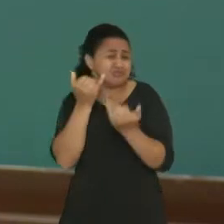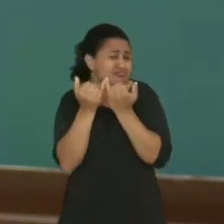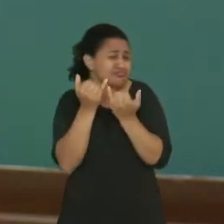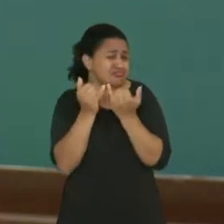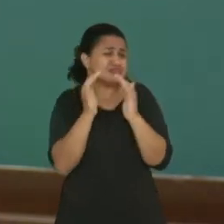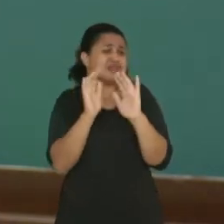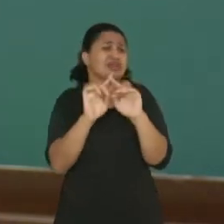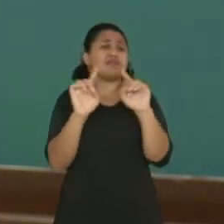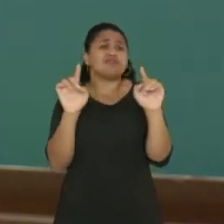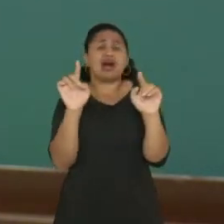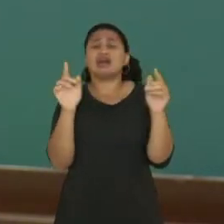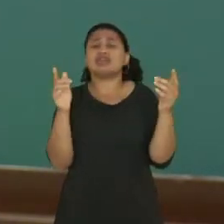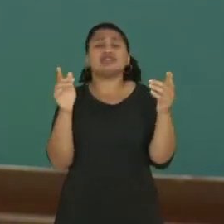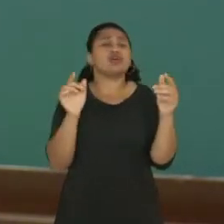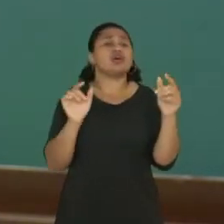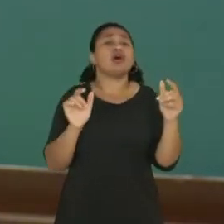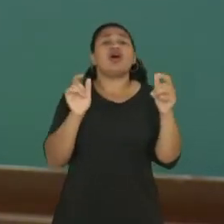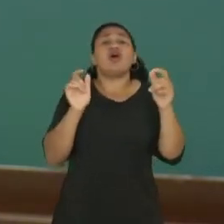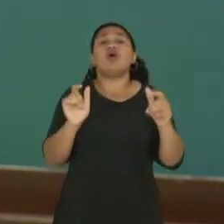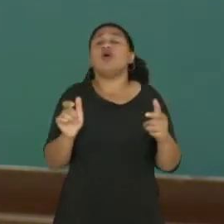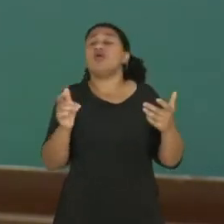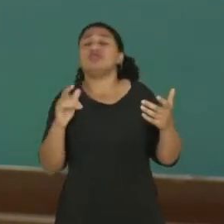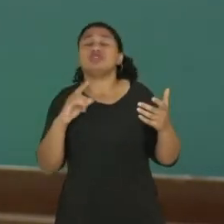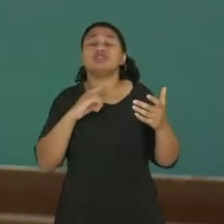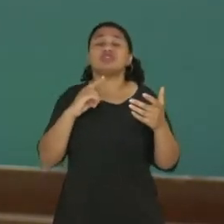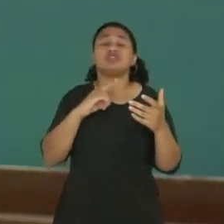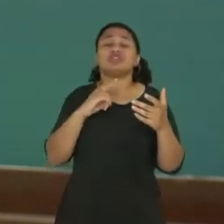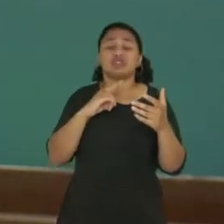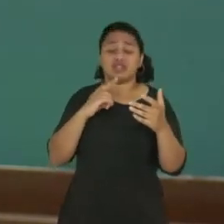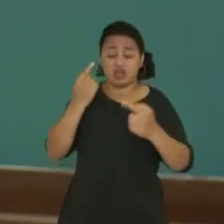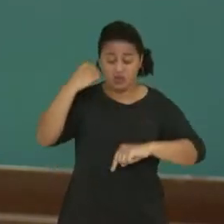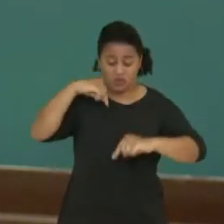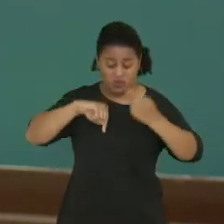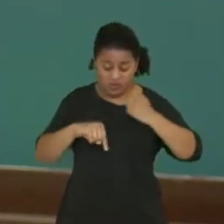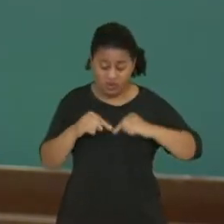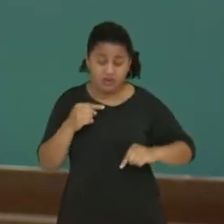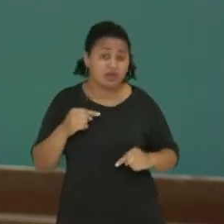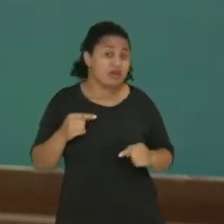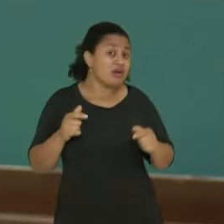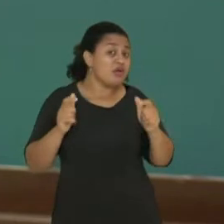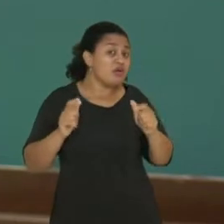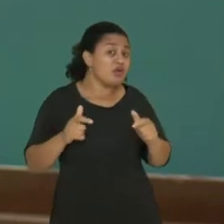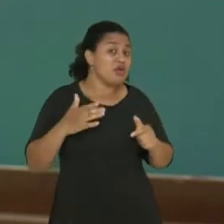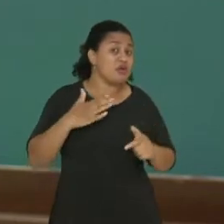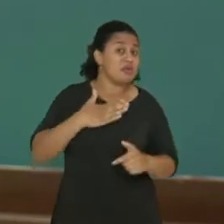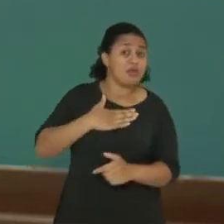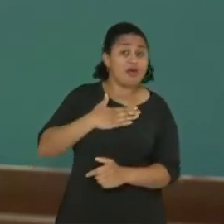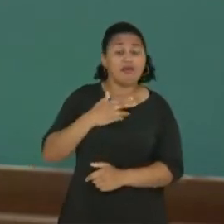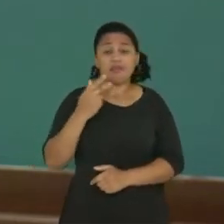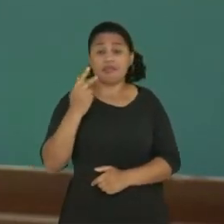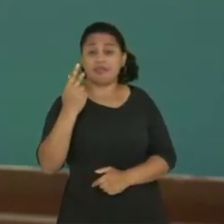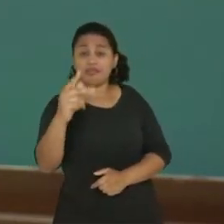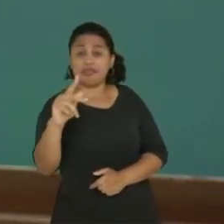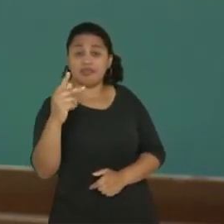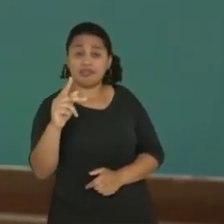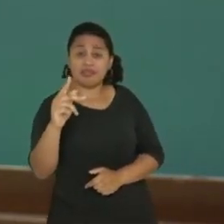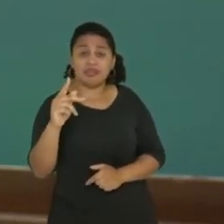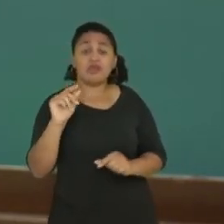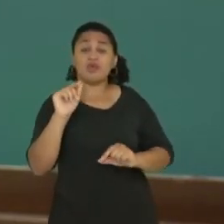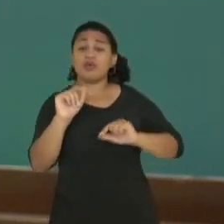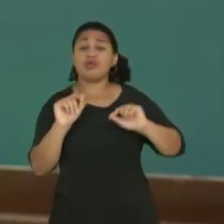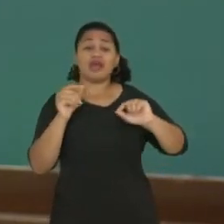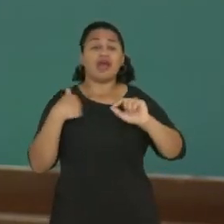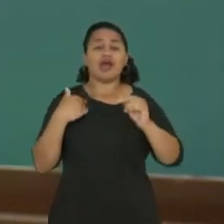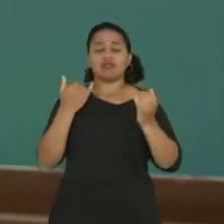Mas aonde estão localizadas dentro do nosso organismo, do meu, do seu,